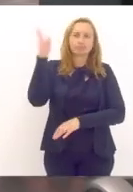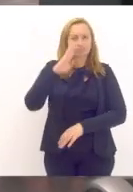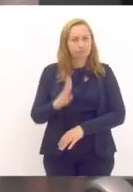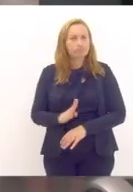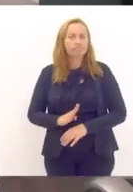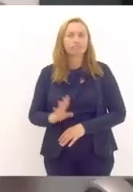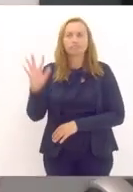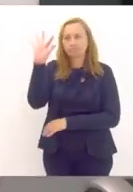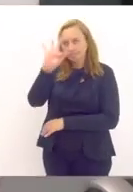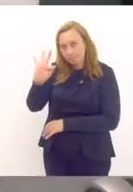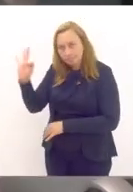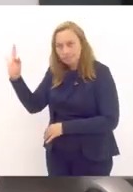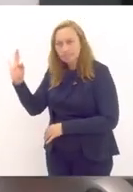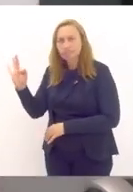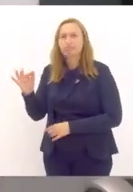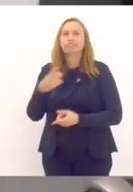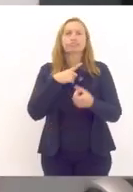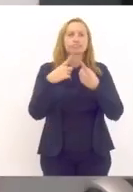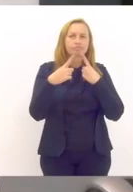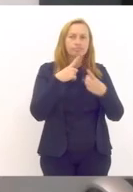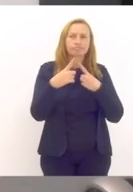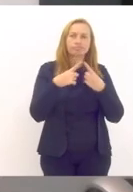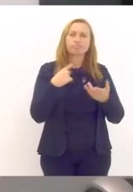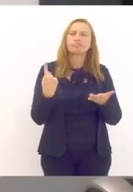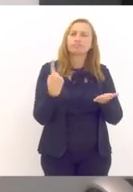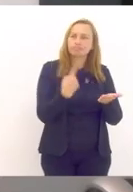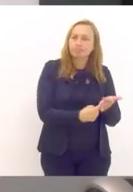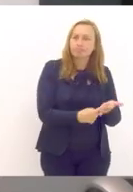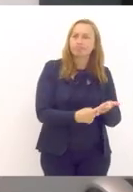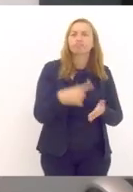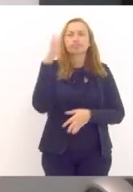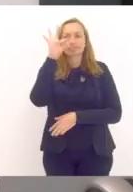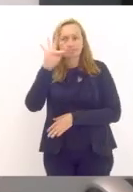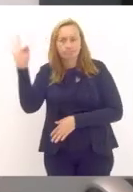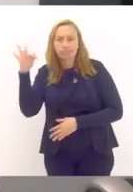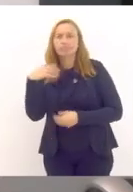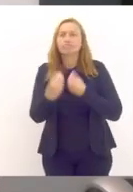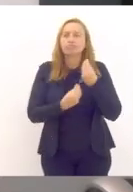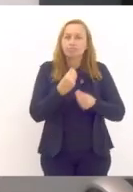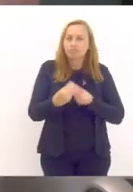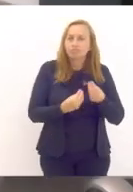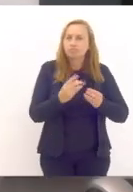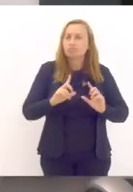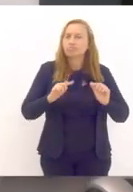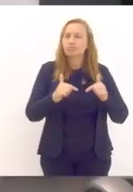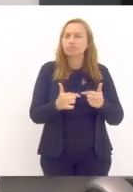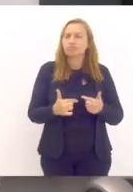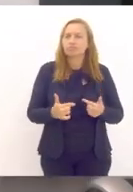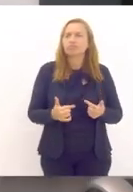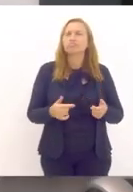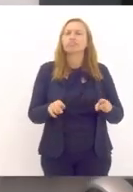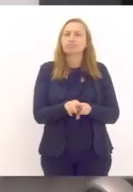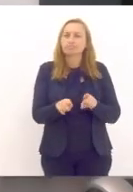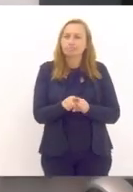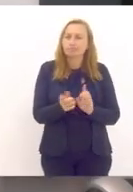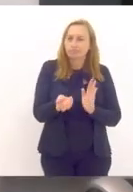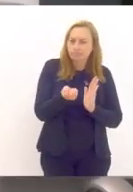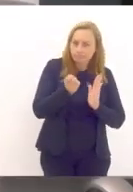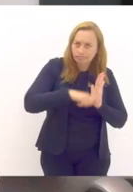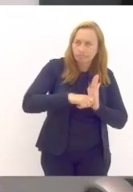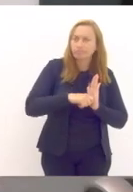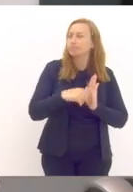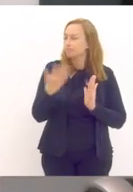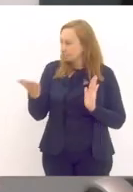da federação, rediscutir o pacto federativo, como isso se encaixa, a reforma tributária, né,